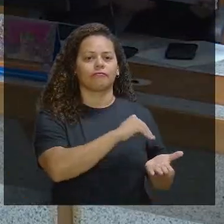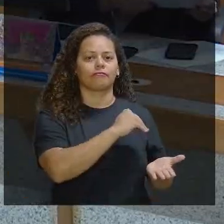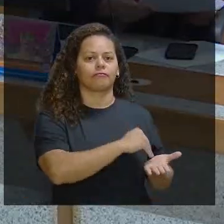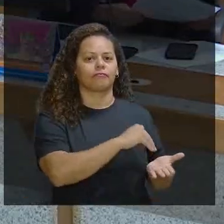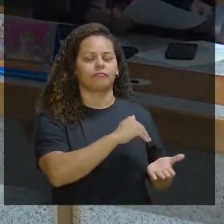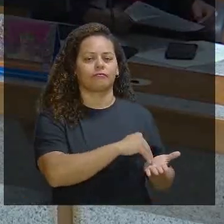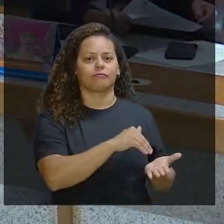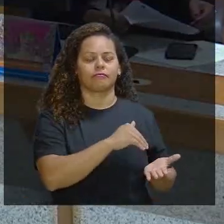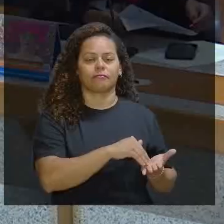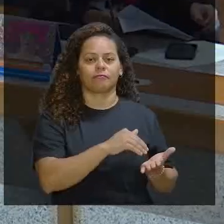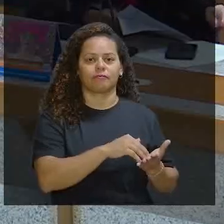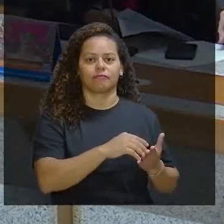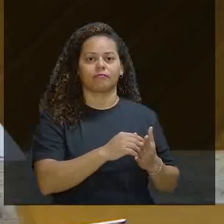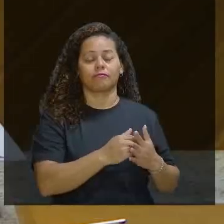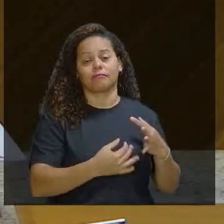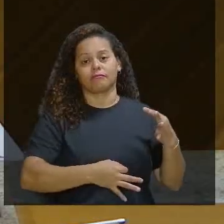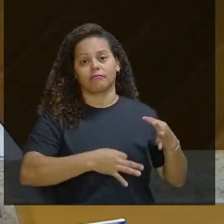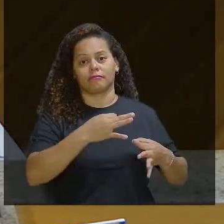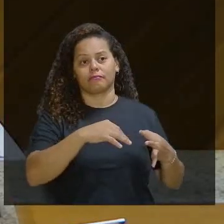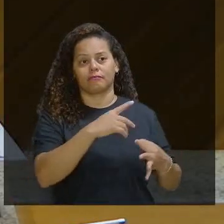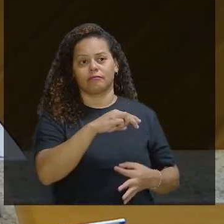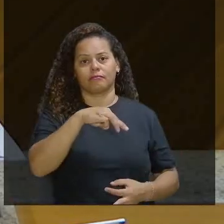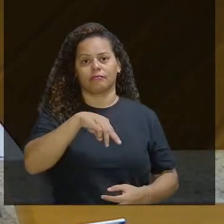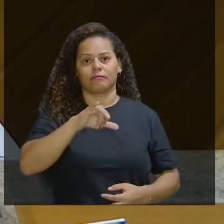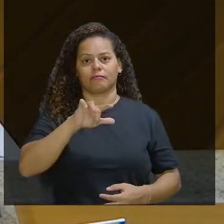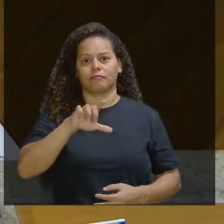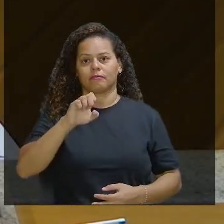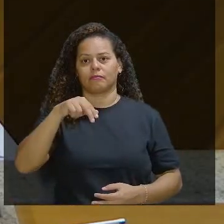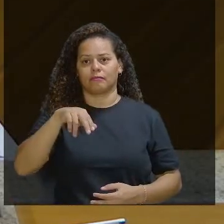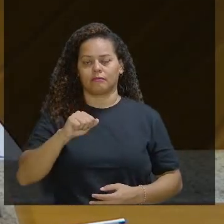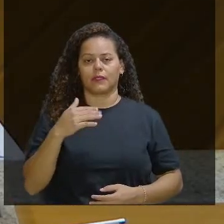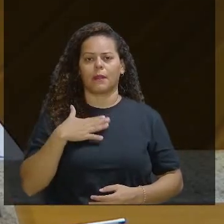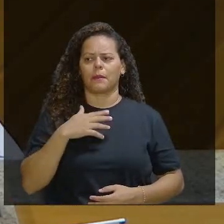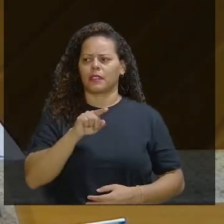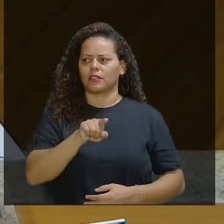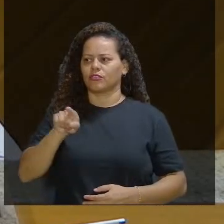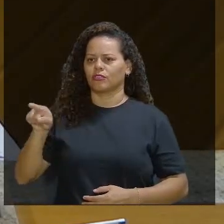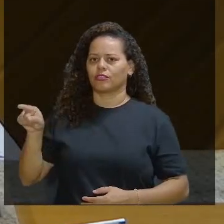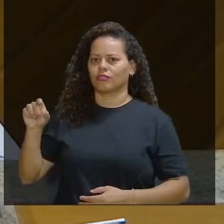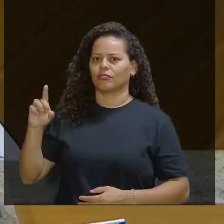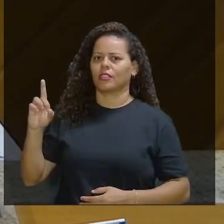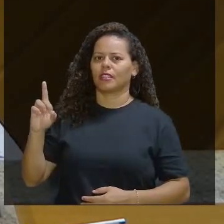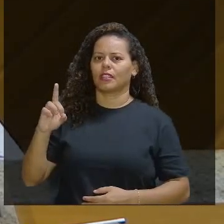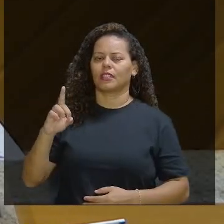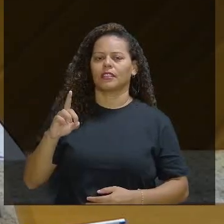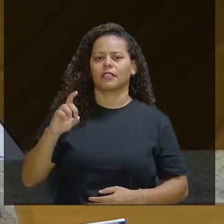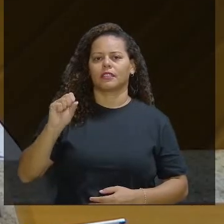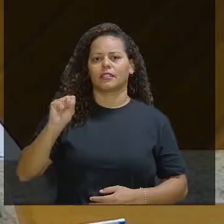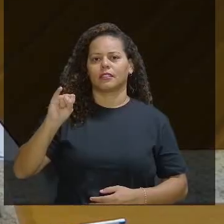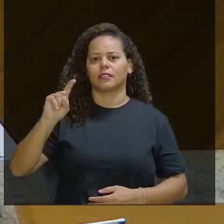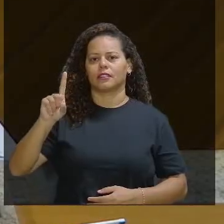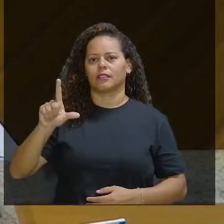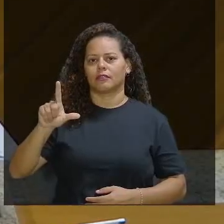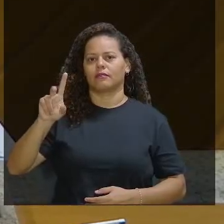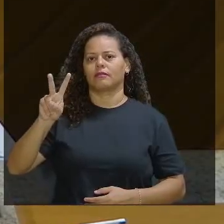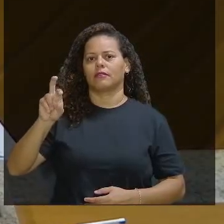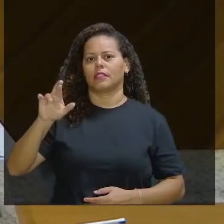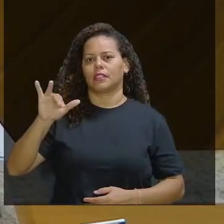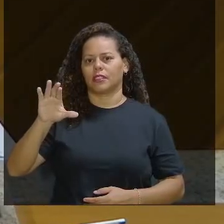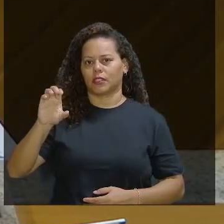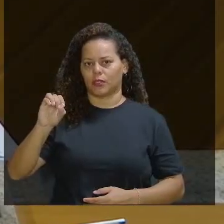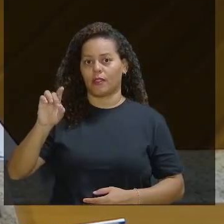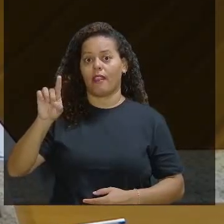Milene Lages. Na bancada à minha direita estão o desembargador Agostinho Silvério, que é